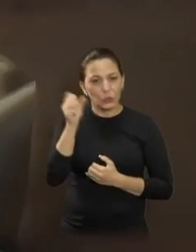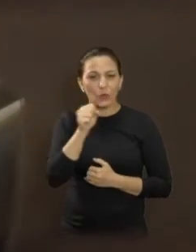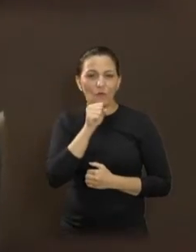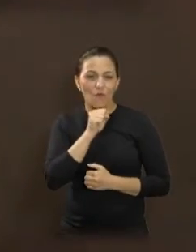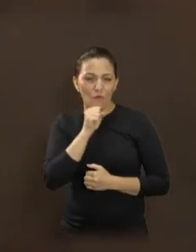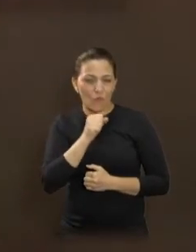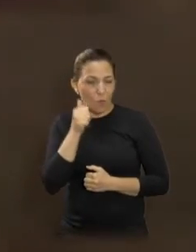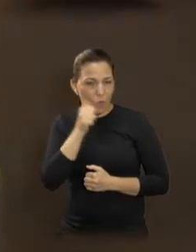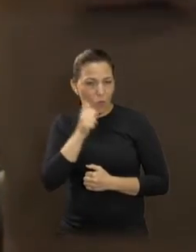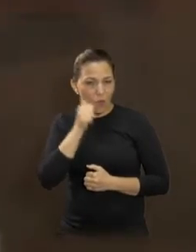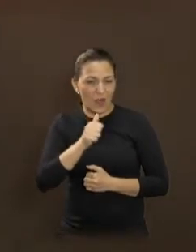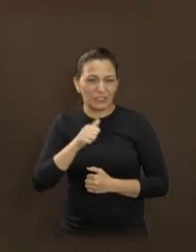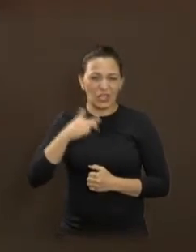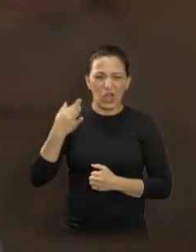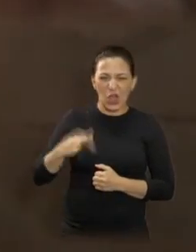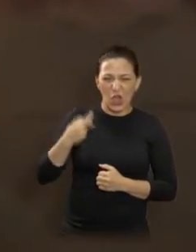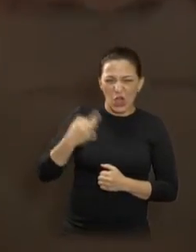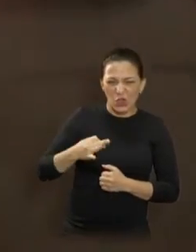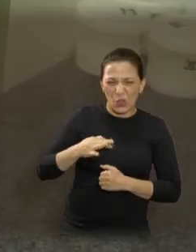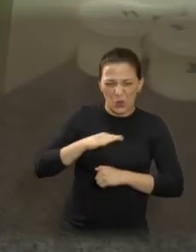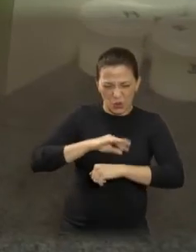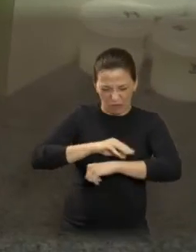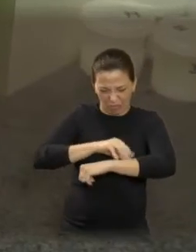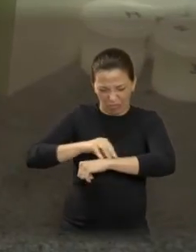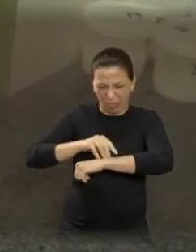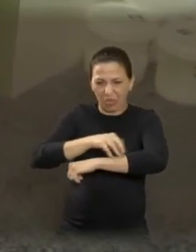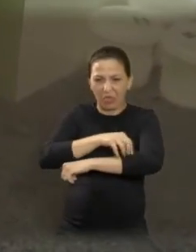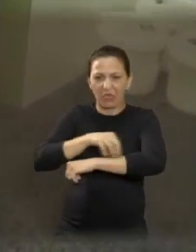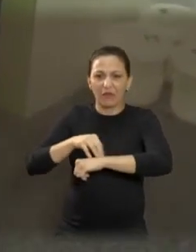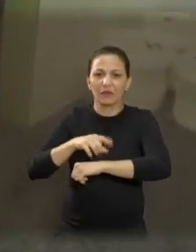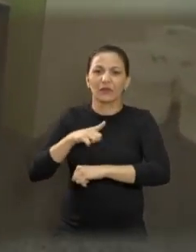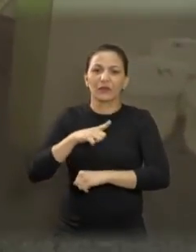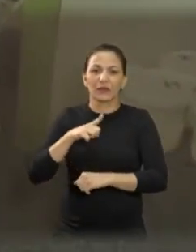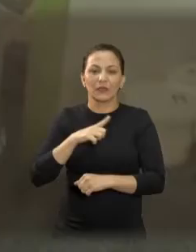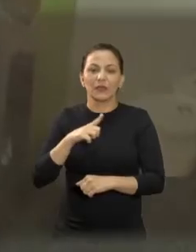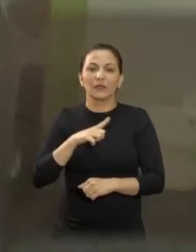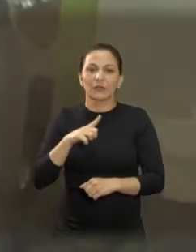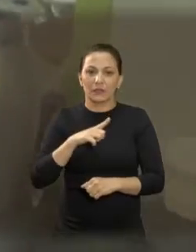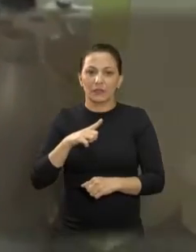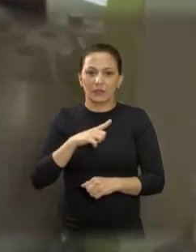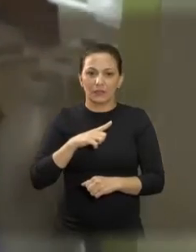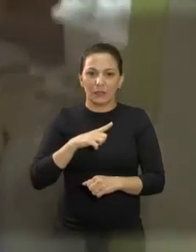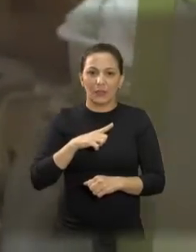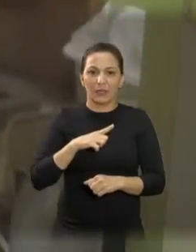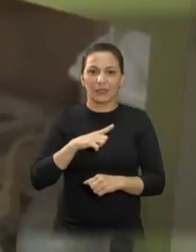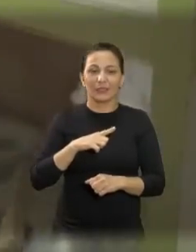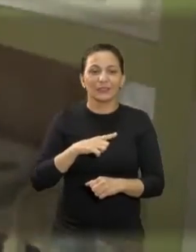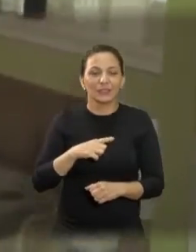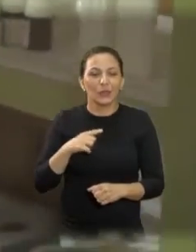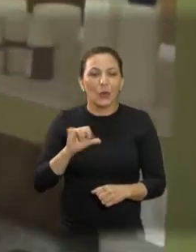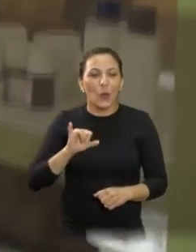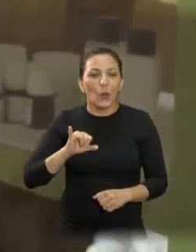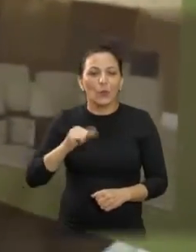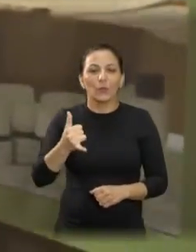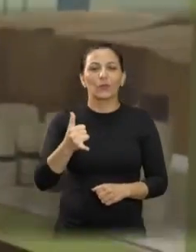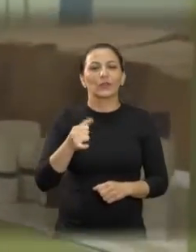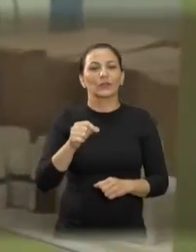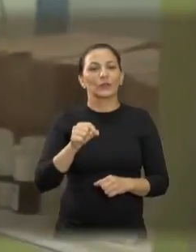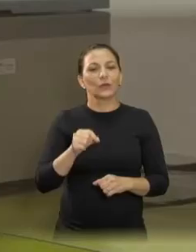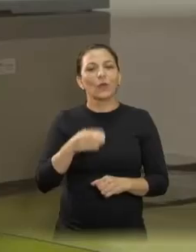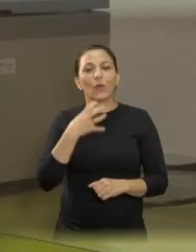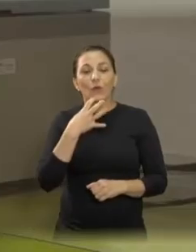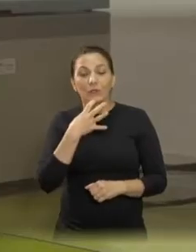dores, tinham feridas, ulcerações. A solução estava ao alcance de suas possibilidades e